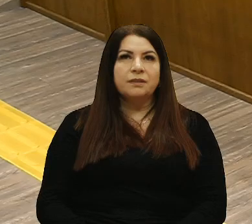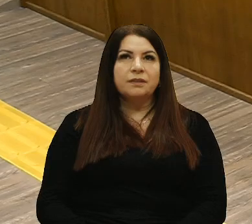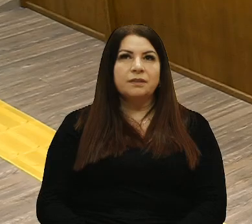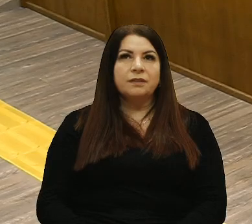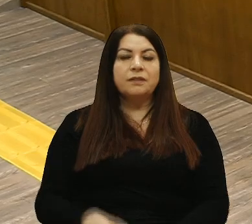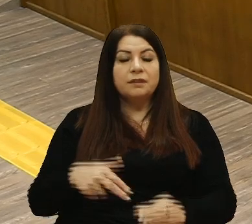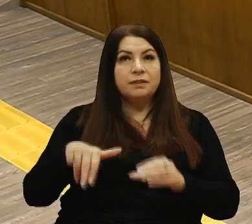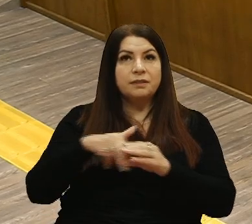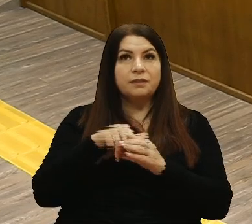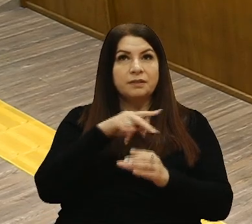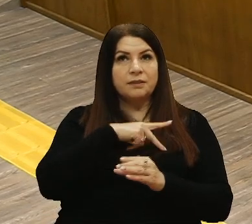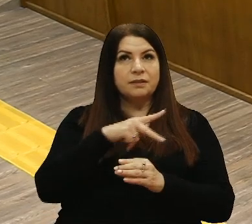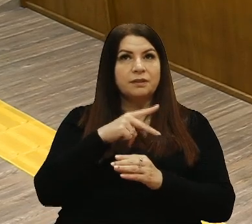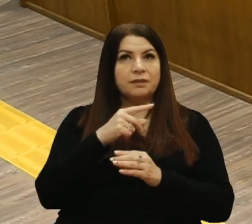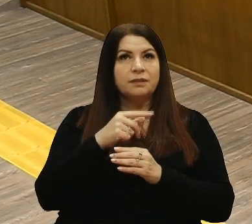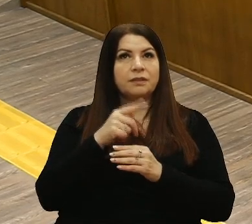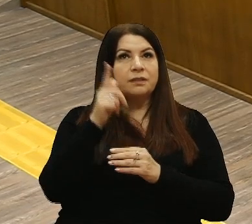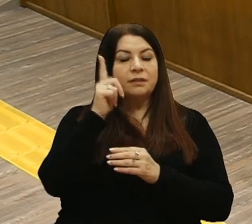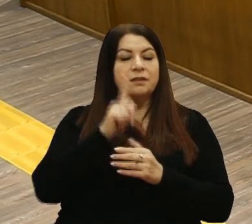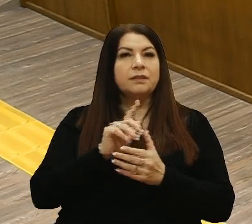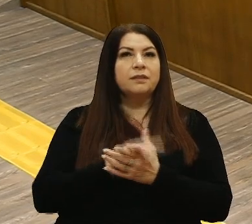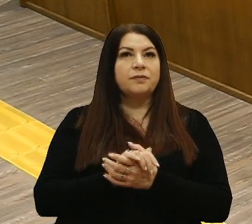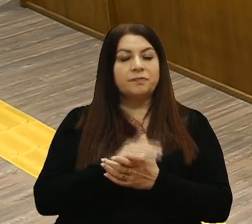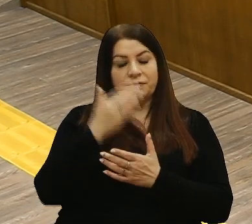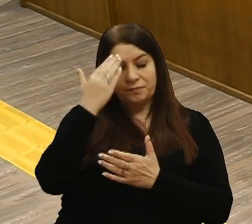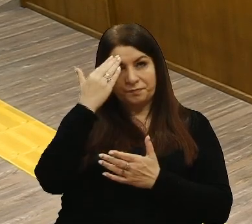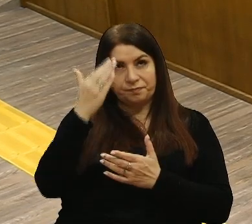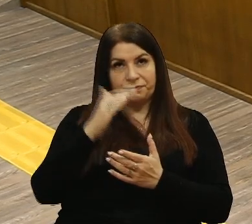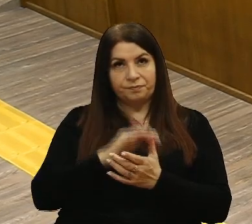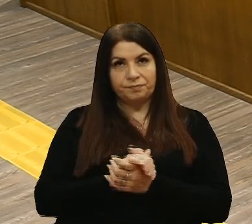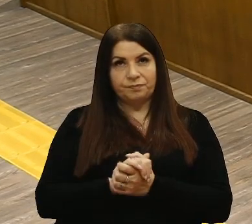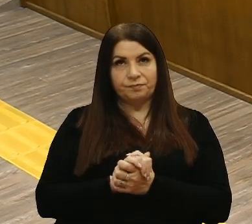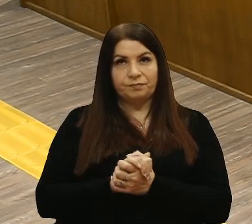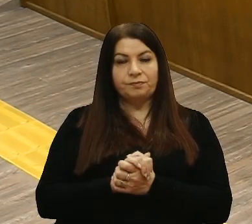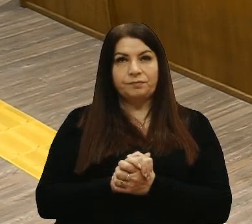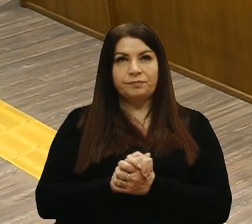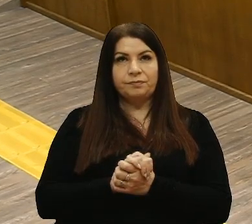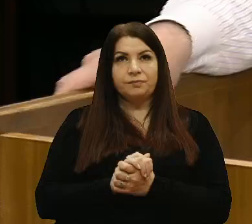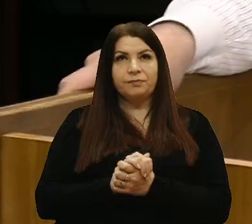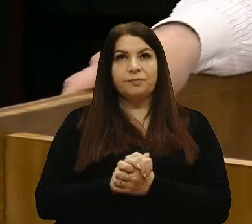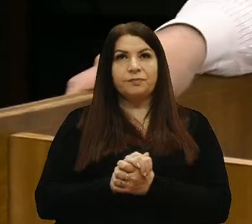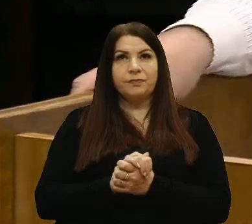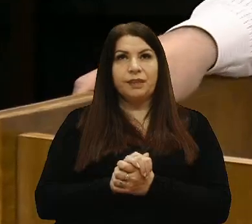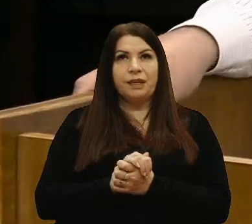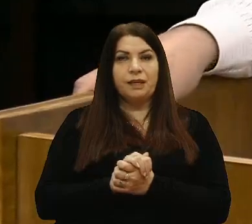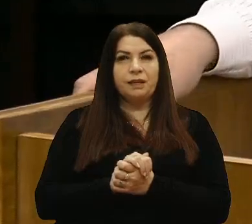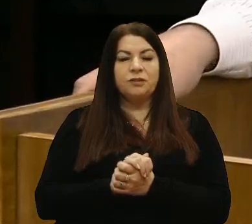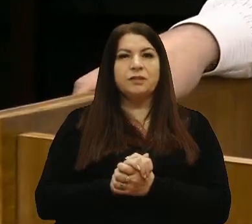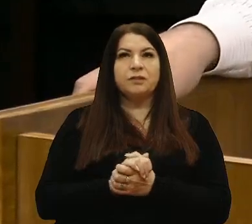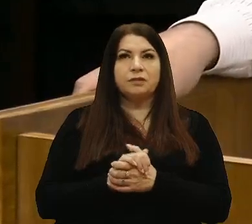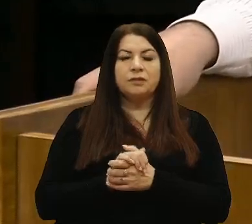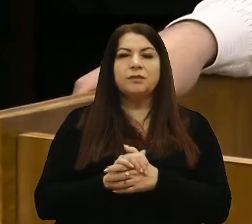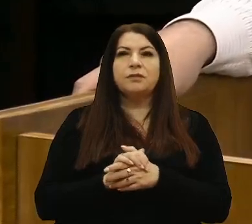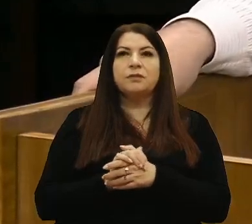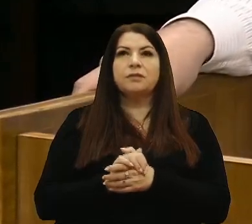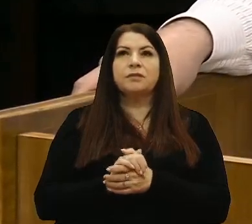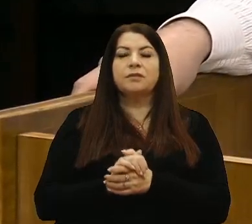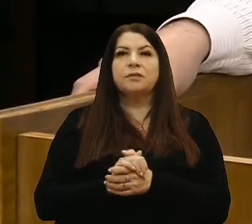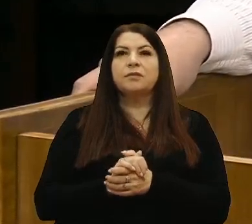da tribuna, o presidente vereador Lucas Carenhato. Obrigado, vereador Petrini. Então, eu quero